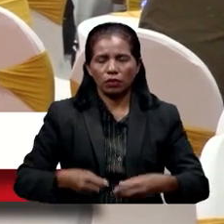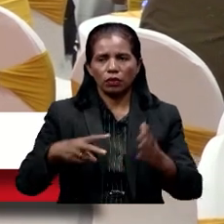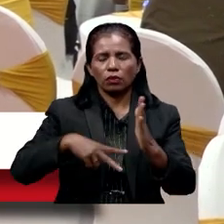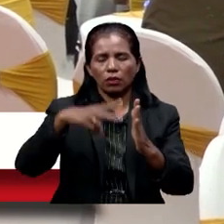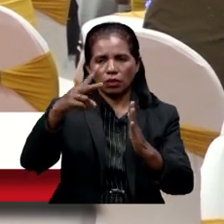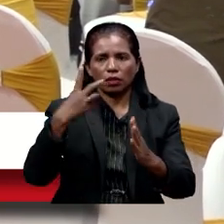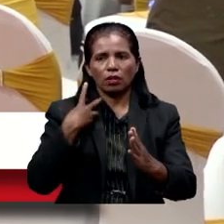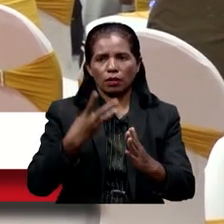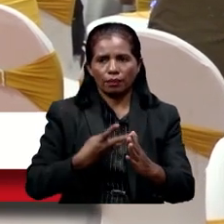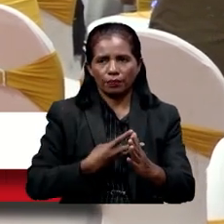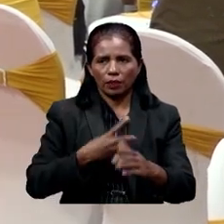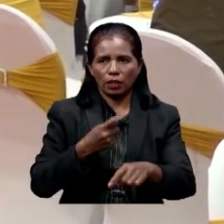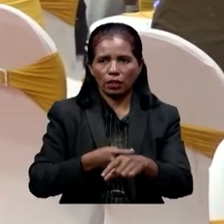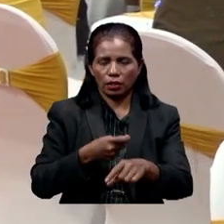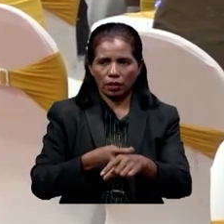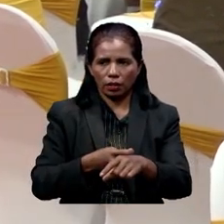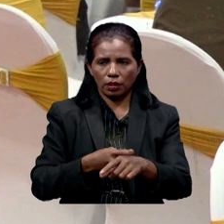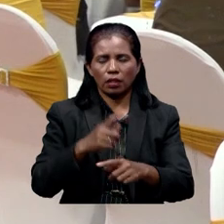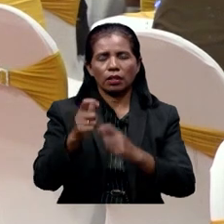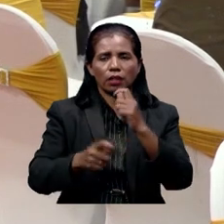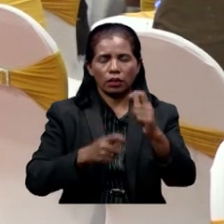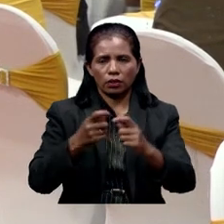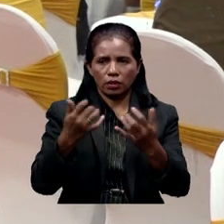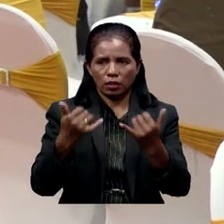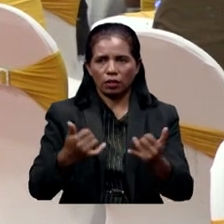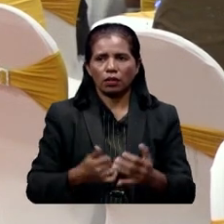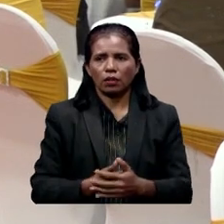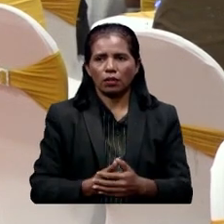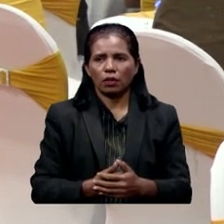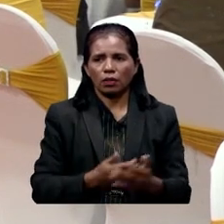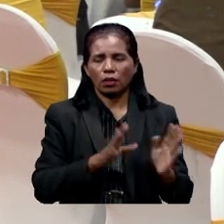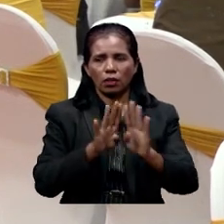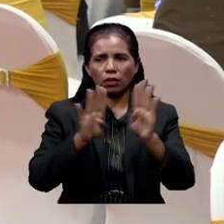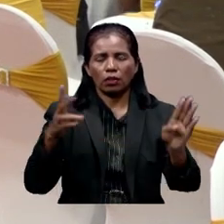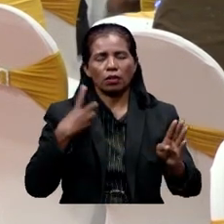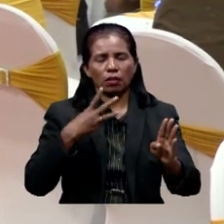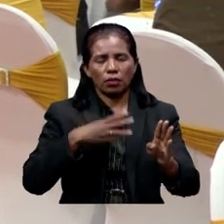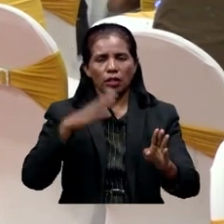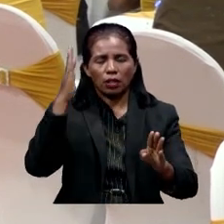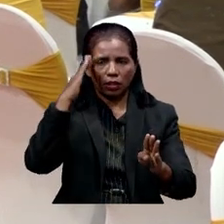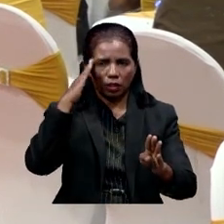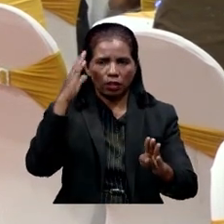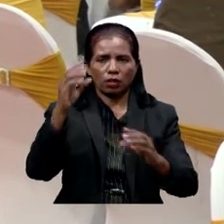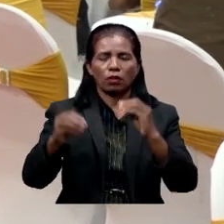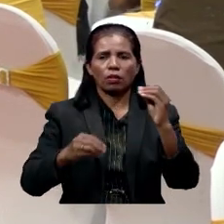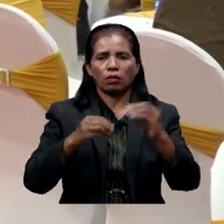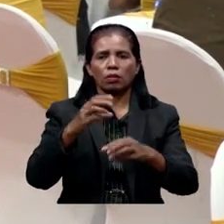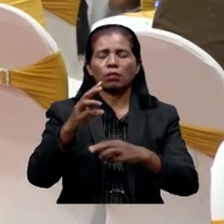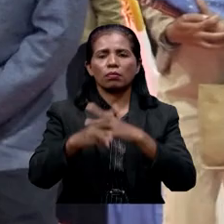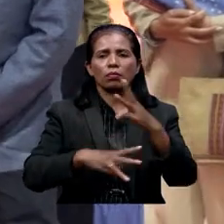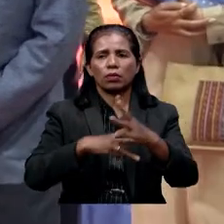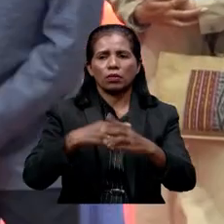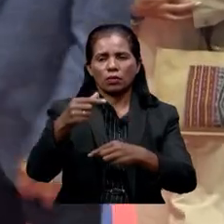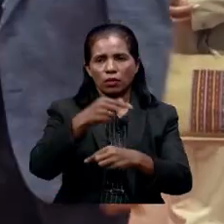mi iha tempo teknologi dan nene larang no loke amni konesimento ba iha mundo globalizasaun